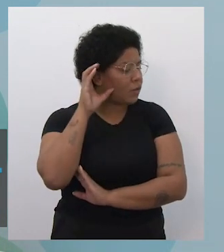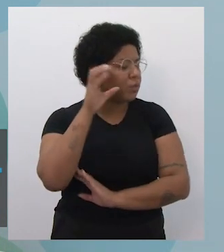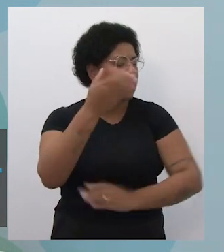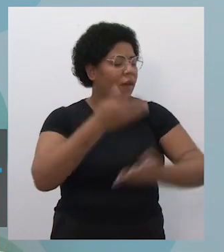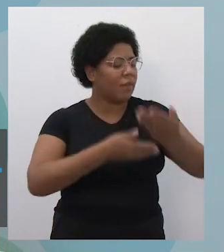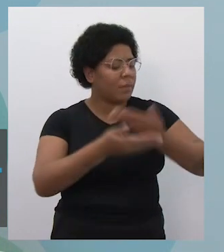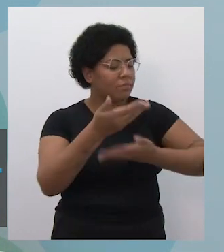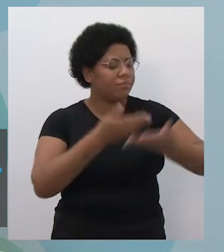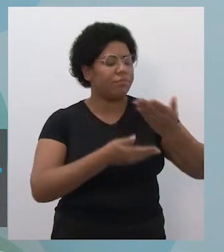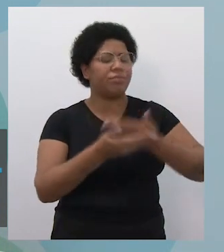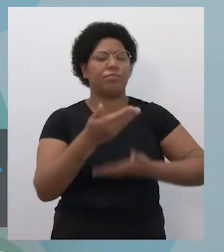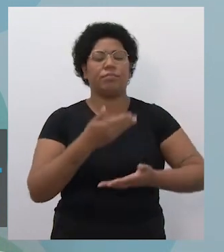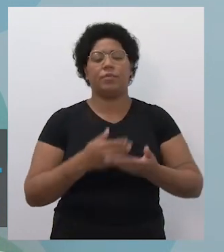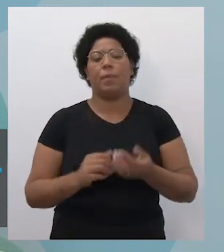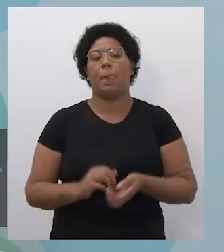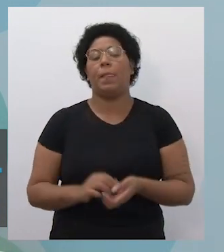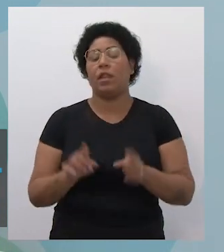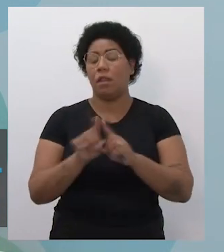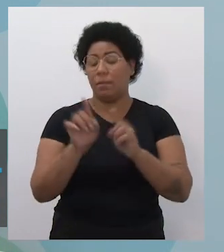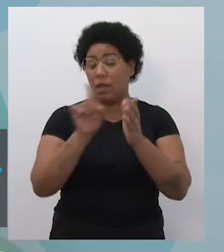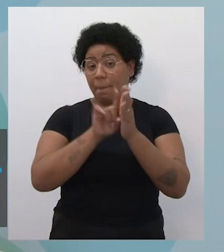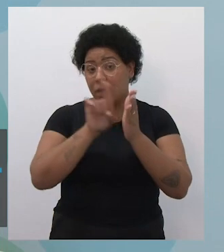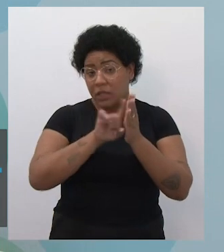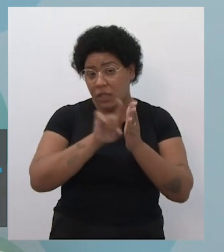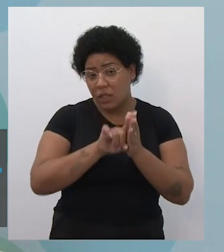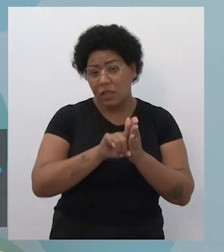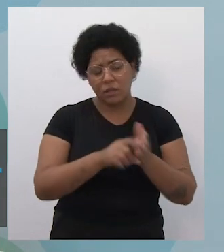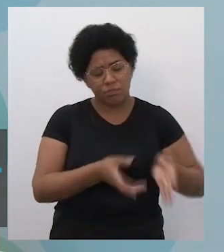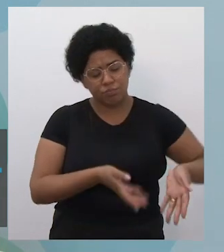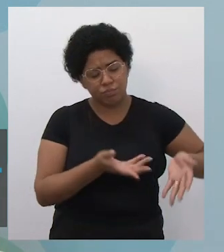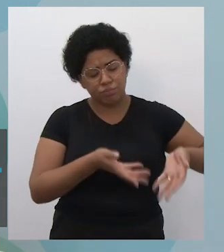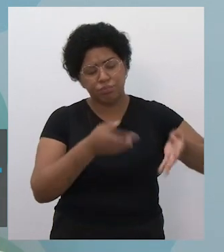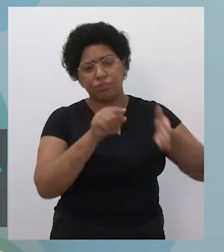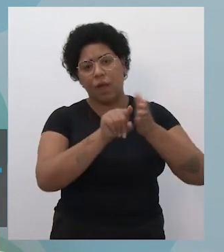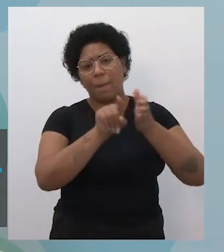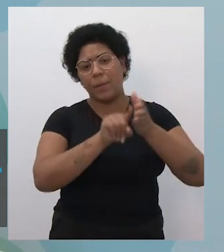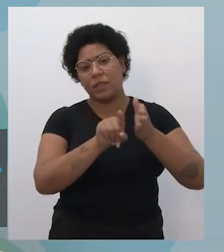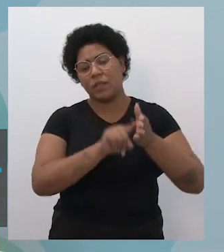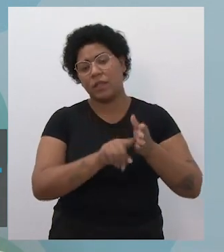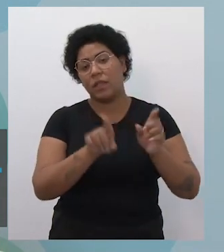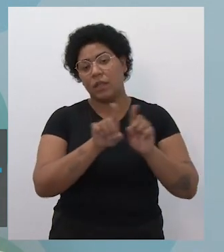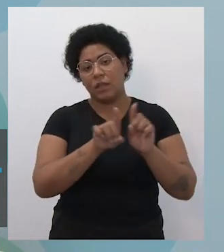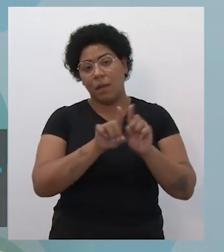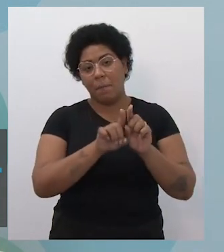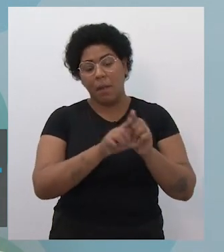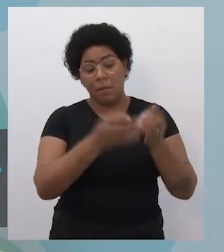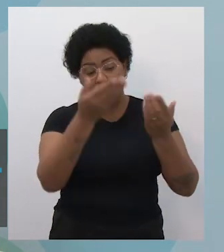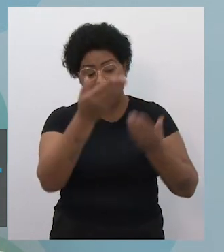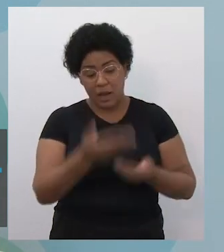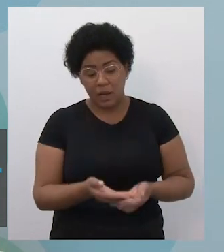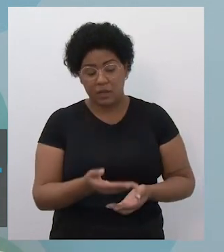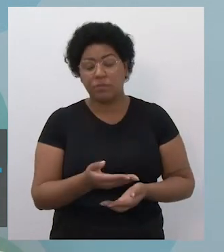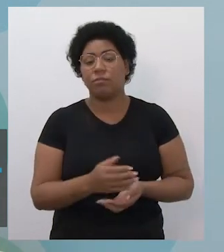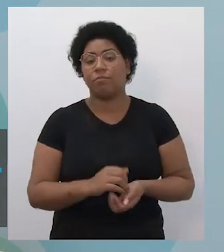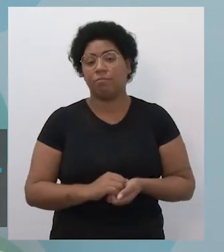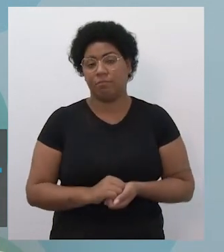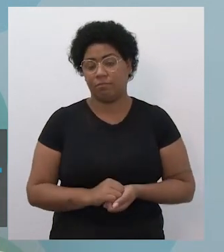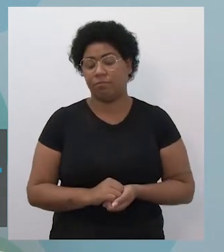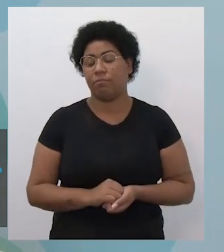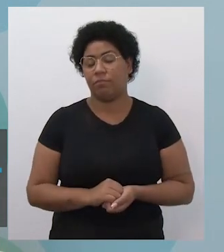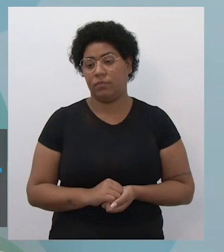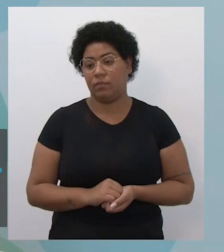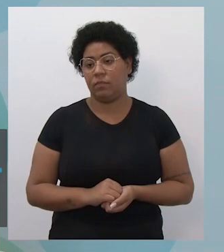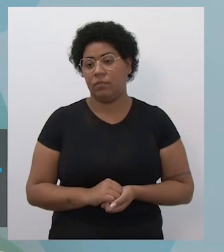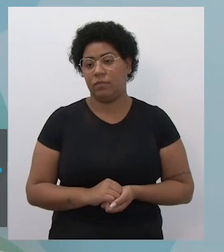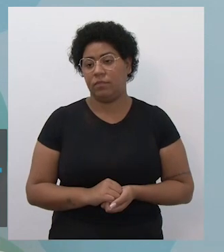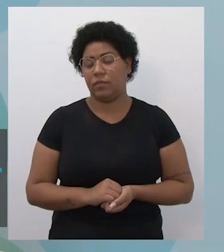à pesquisa, que é extremamente importante, né, e o estímulo à autonomia por parte do estudante.